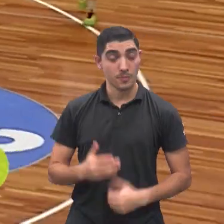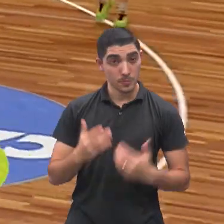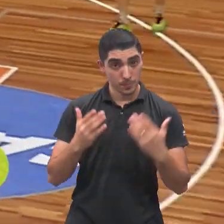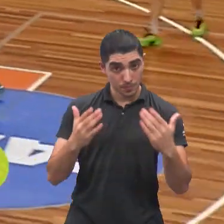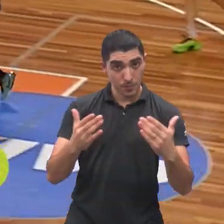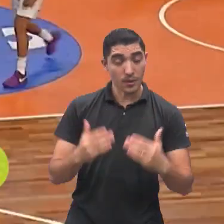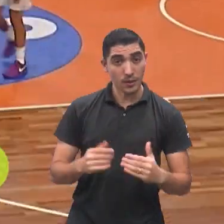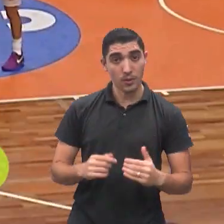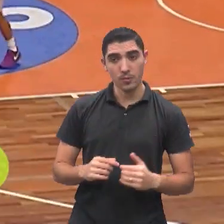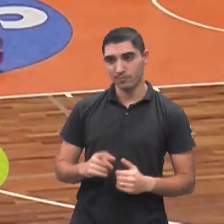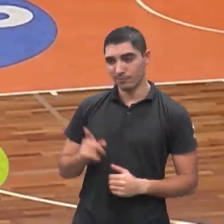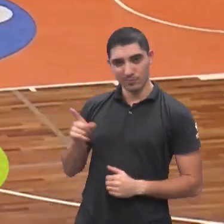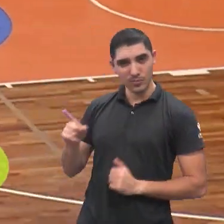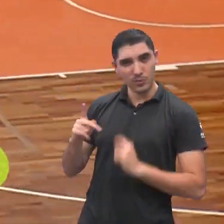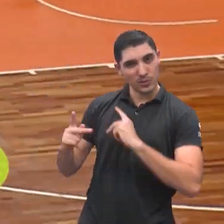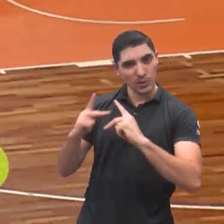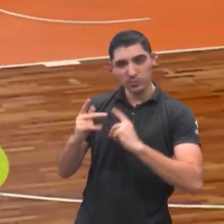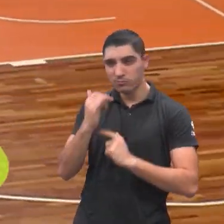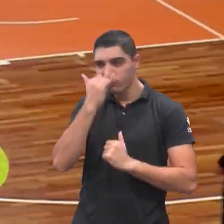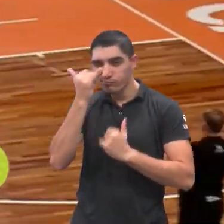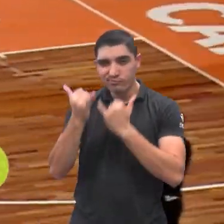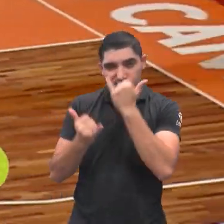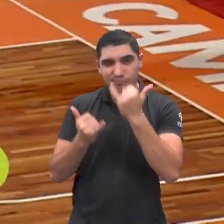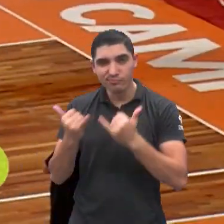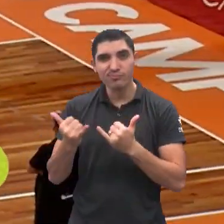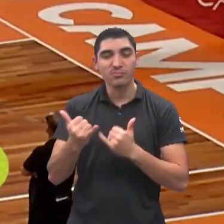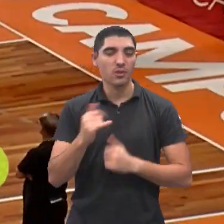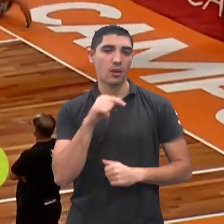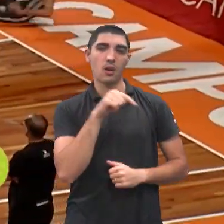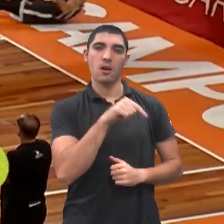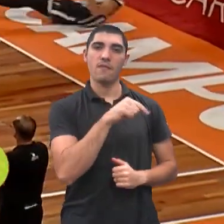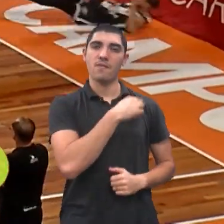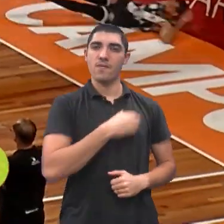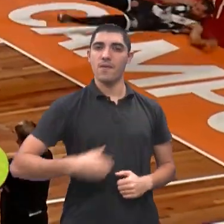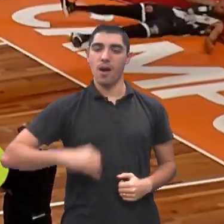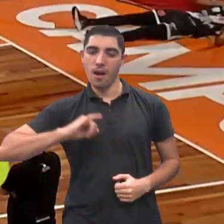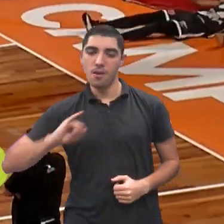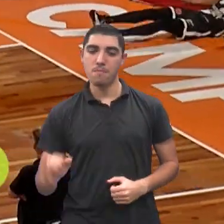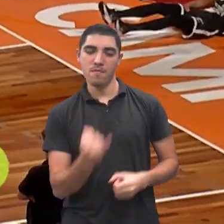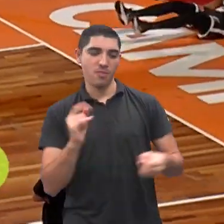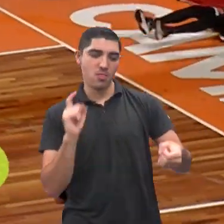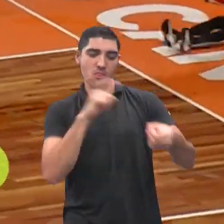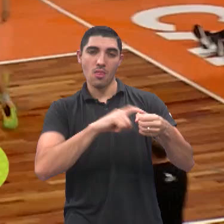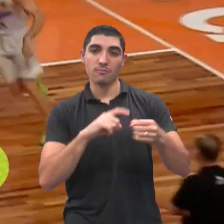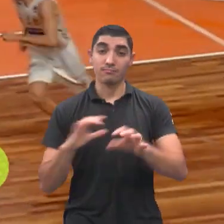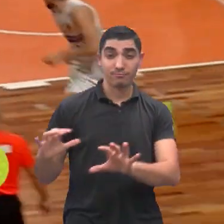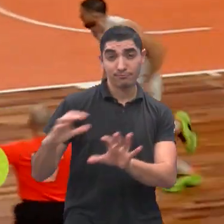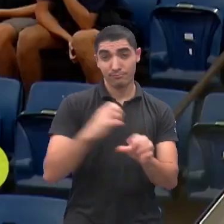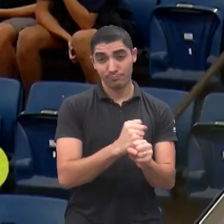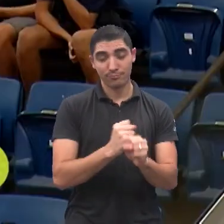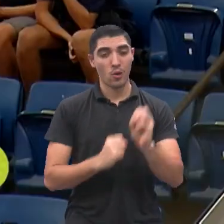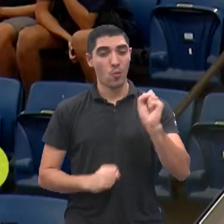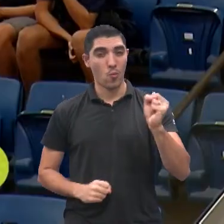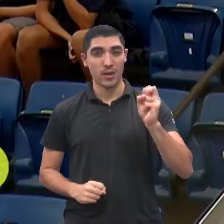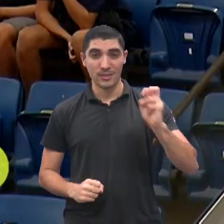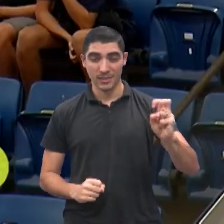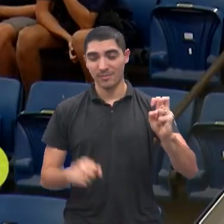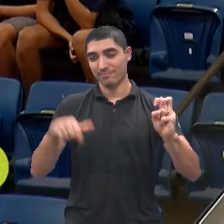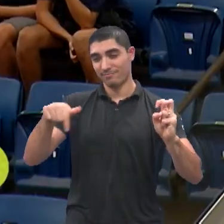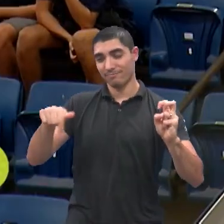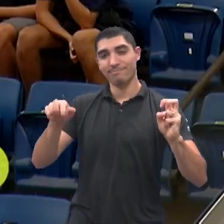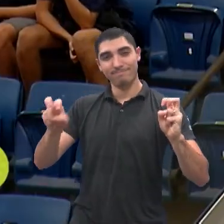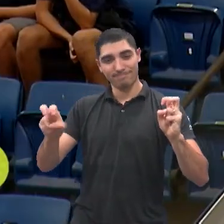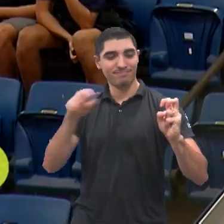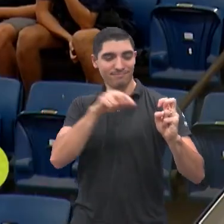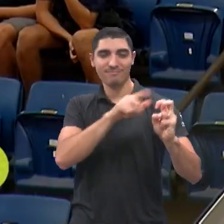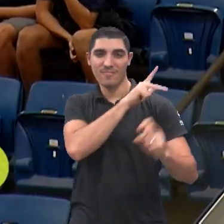defesa adversária, o Vasco abria vantagem, encaminhando a vitória por 85-75 e fazendo a